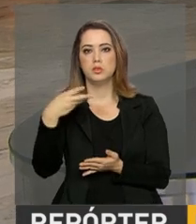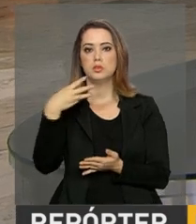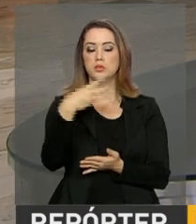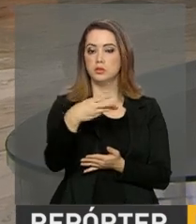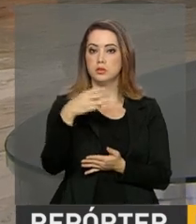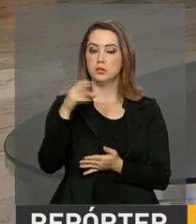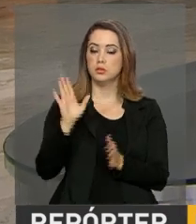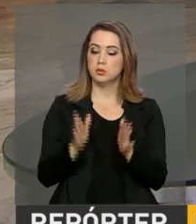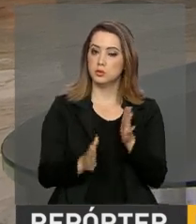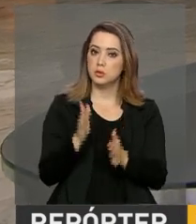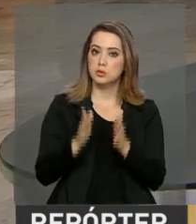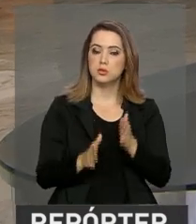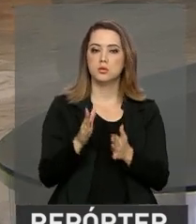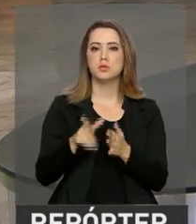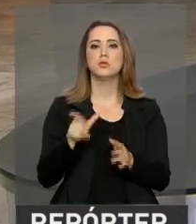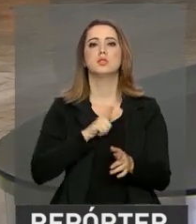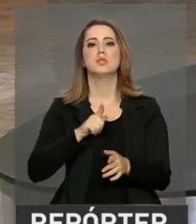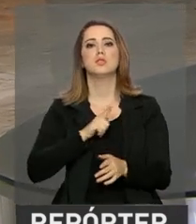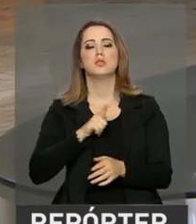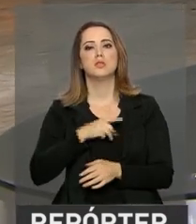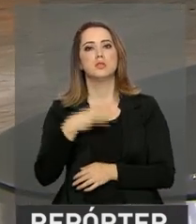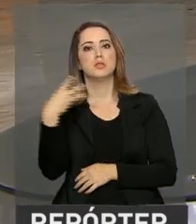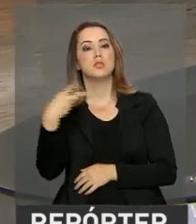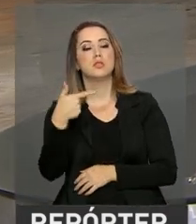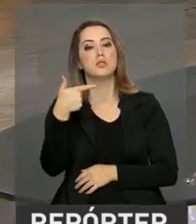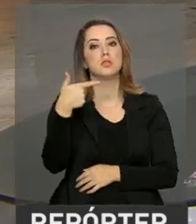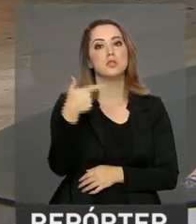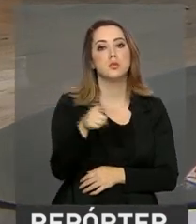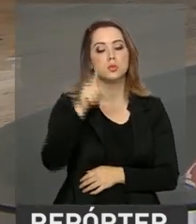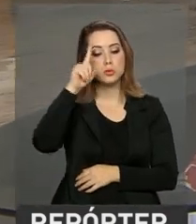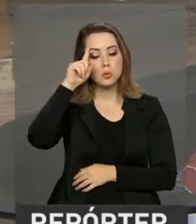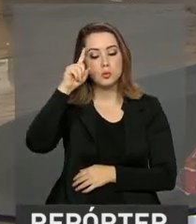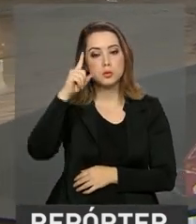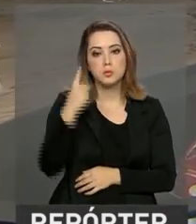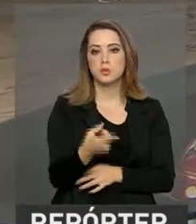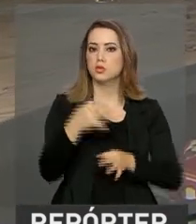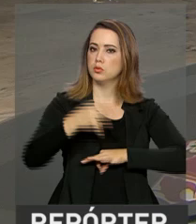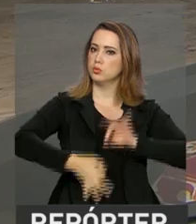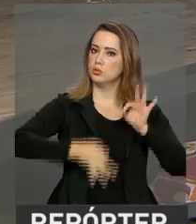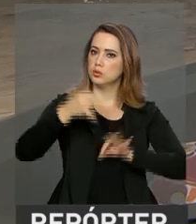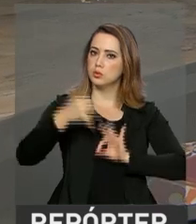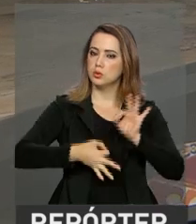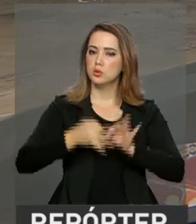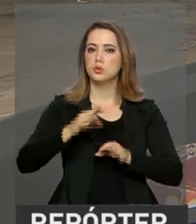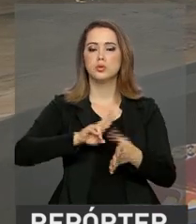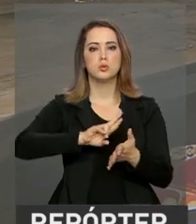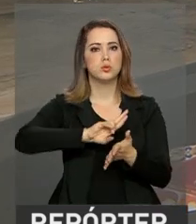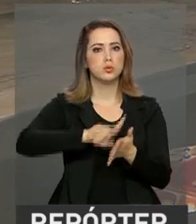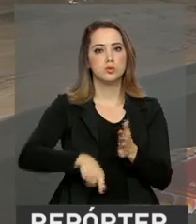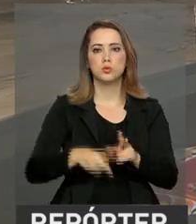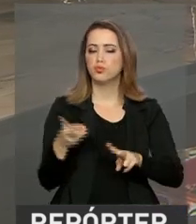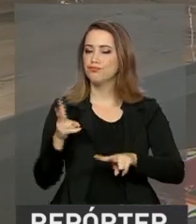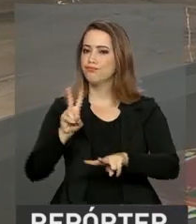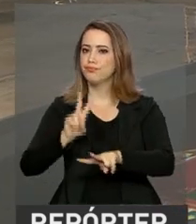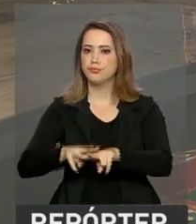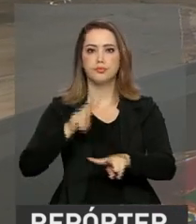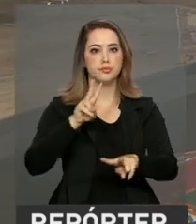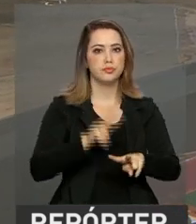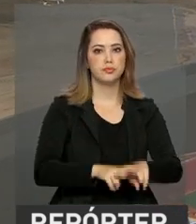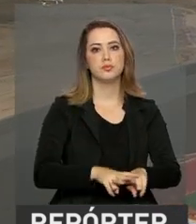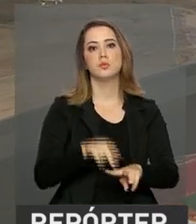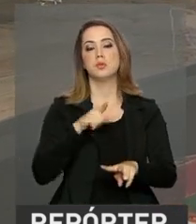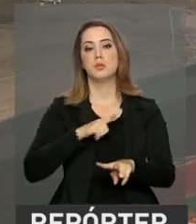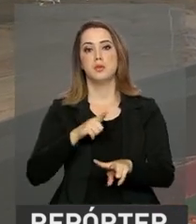está executando 32 ordens judiciais, sendo 23 mandados de busca e apreensão, 2 prisões preventivas, 1